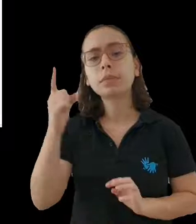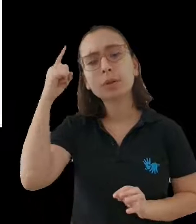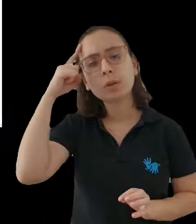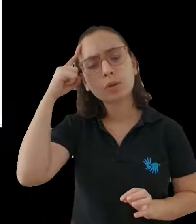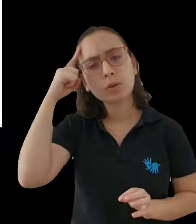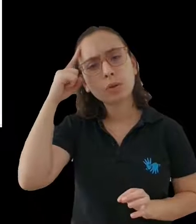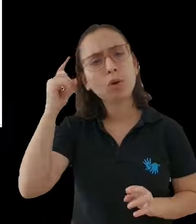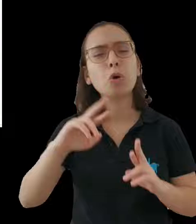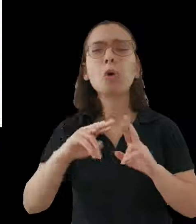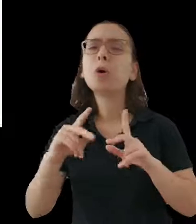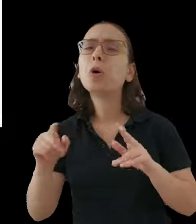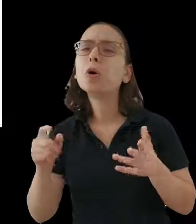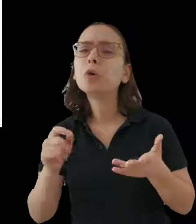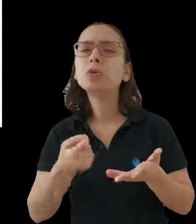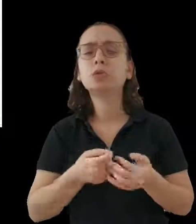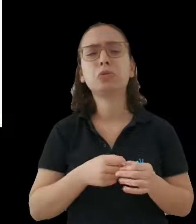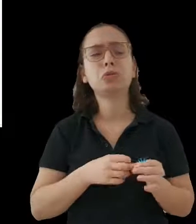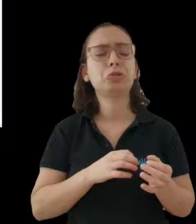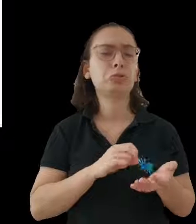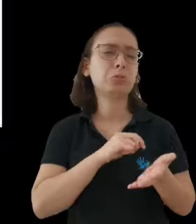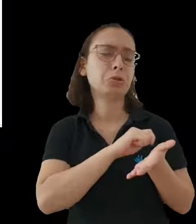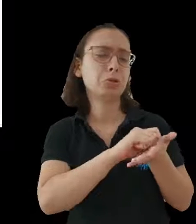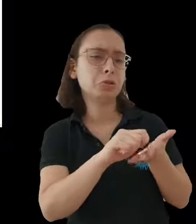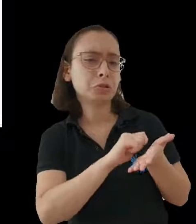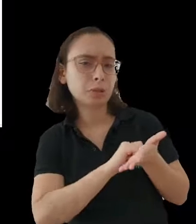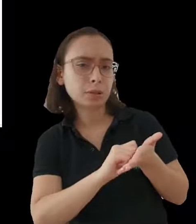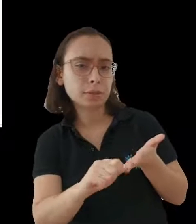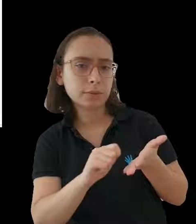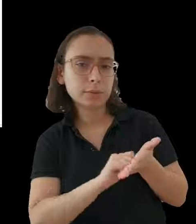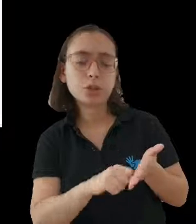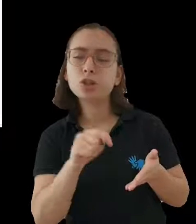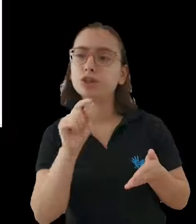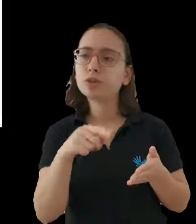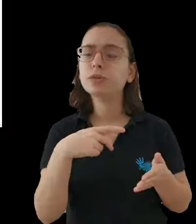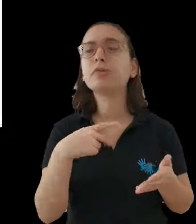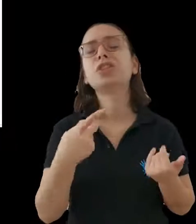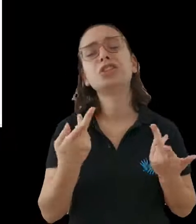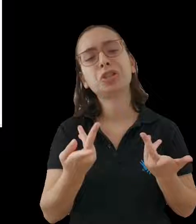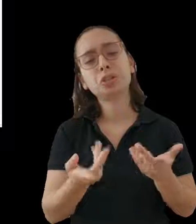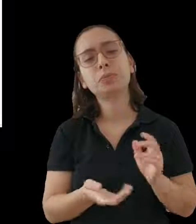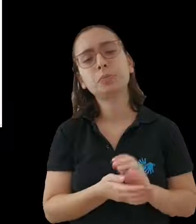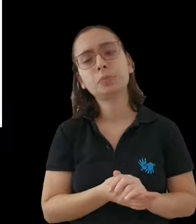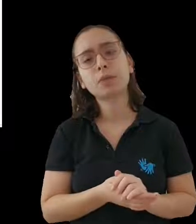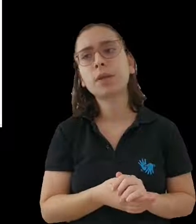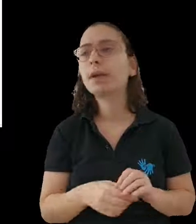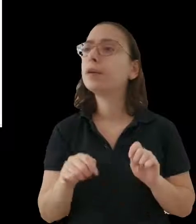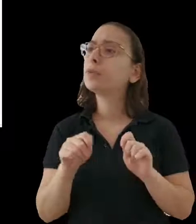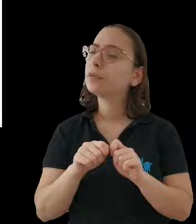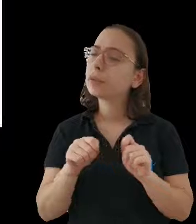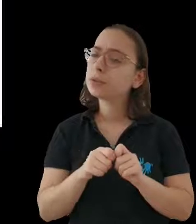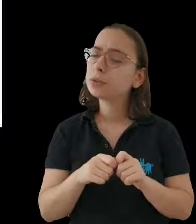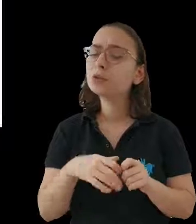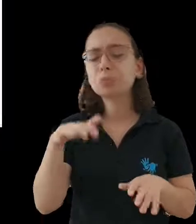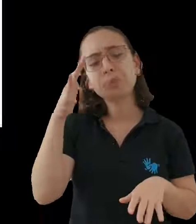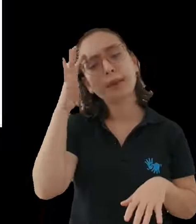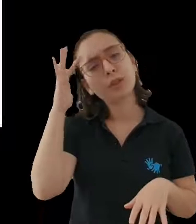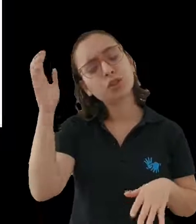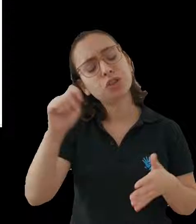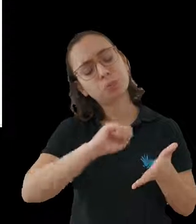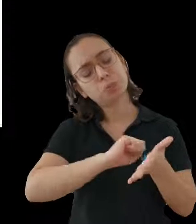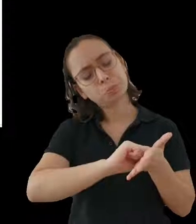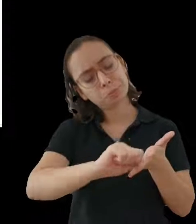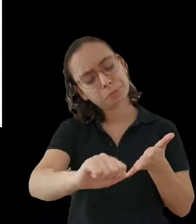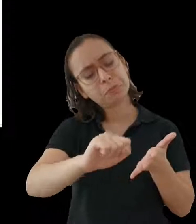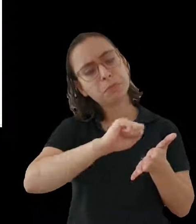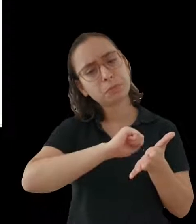estiverem pensando outros roteiros e forem criar o material de vocês, primeiro façam isso, sabe?